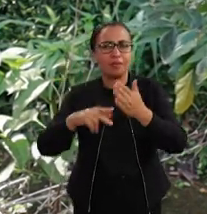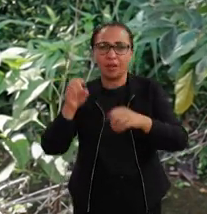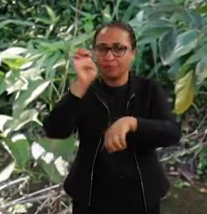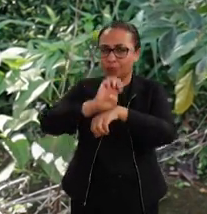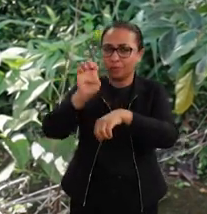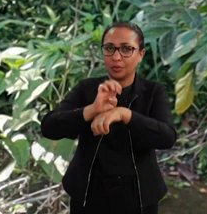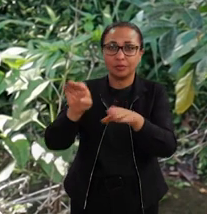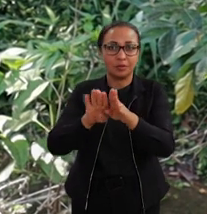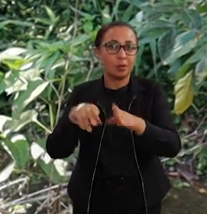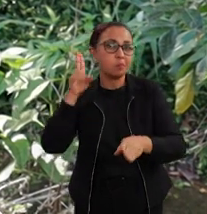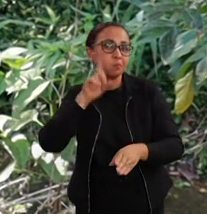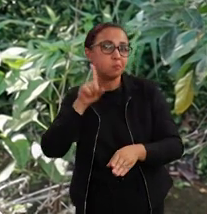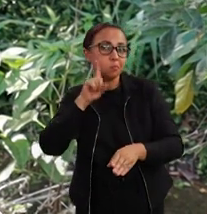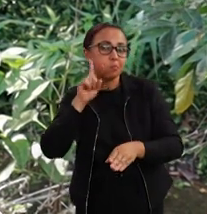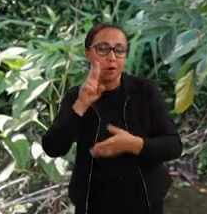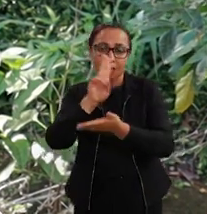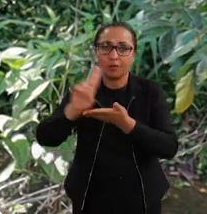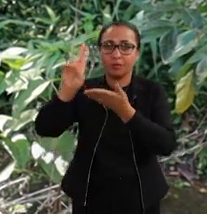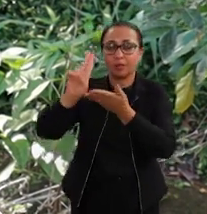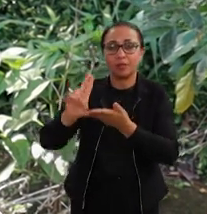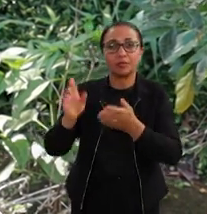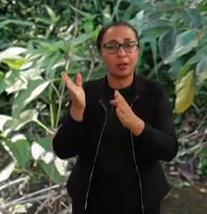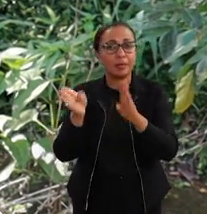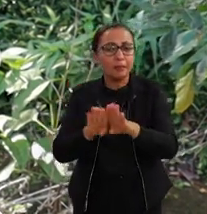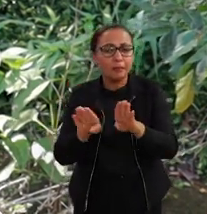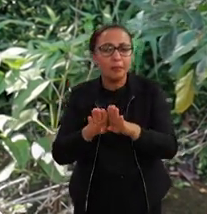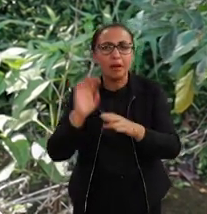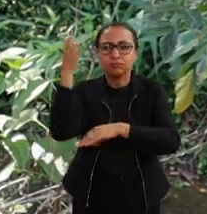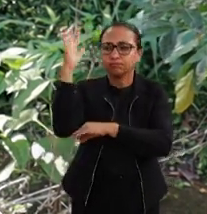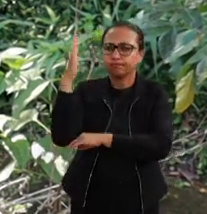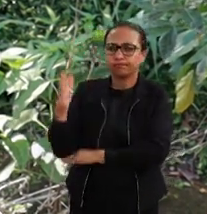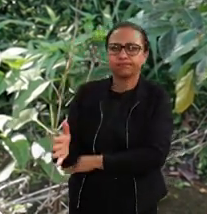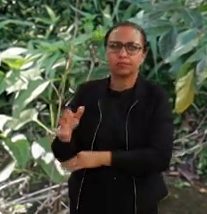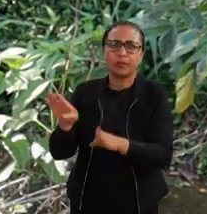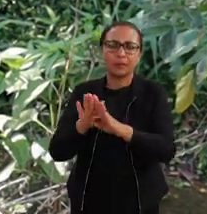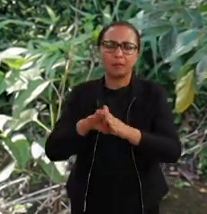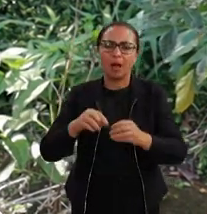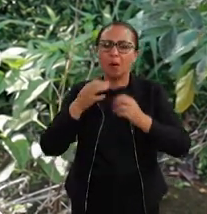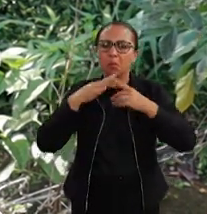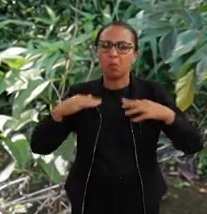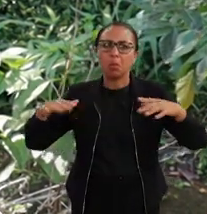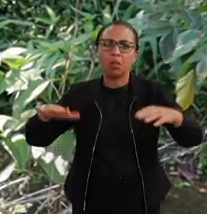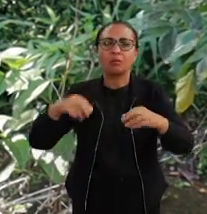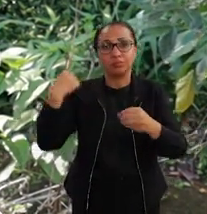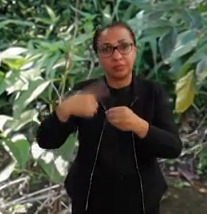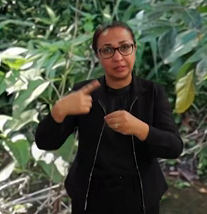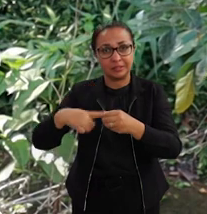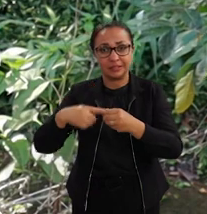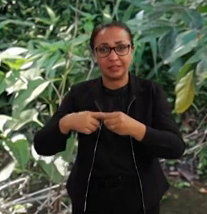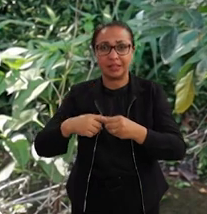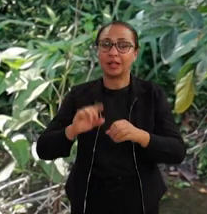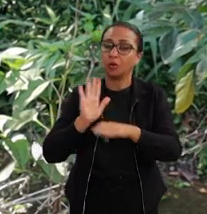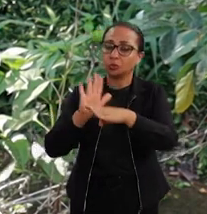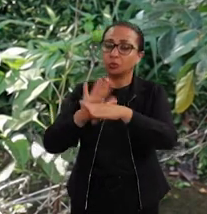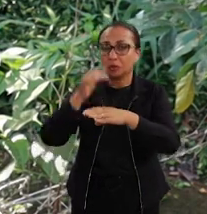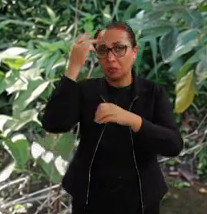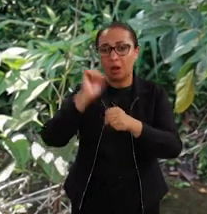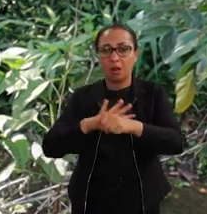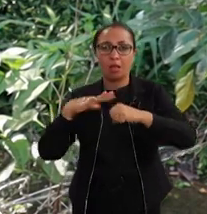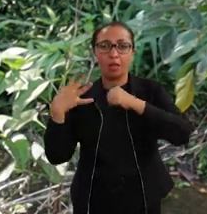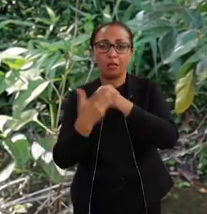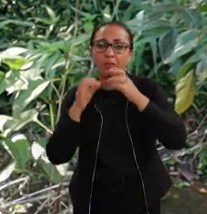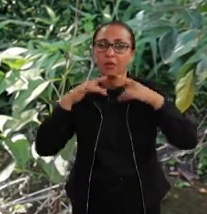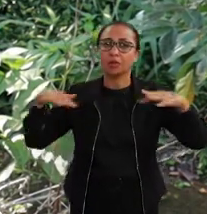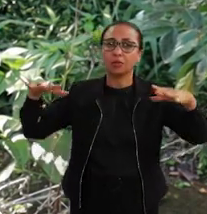uma dos Estados Unidos, como o desmatamento e o povoamento das cidades estão contribuindo com a proliferação do coronavírus. De acordo